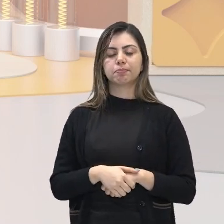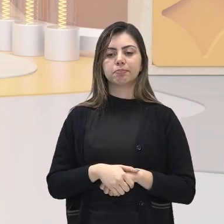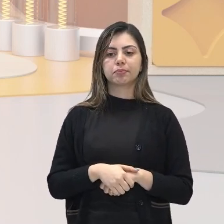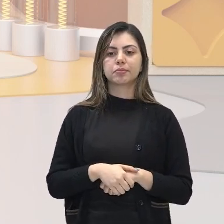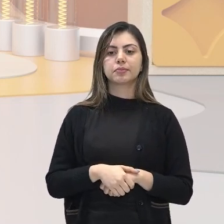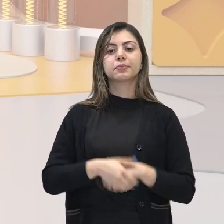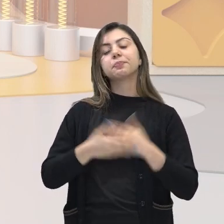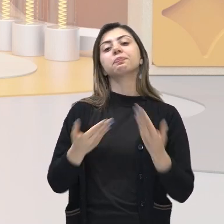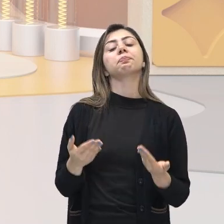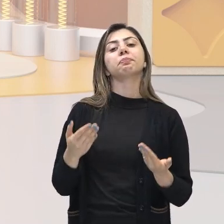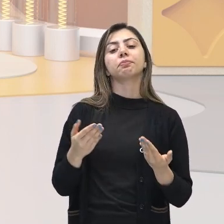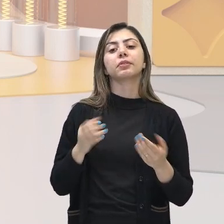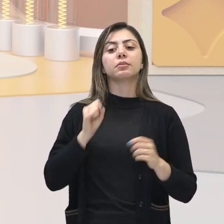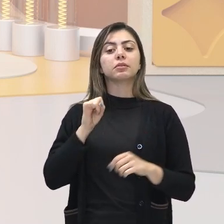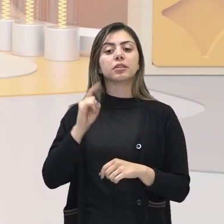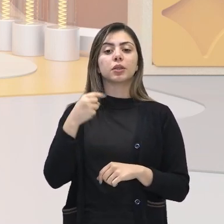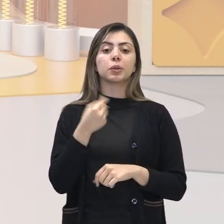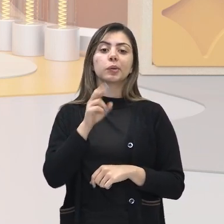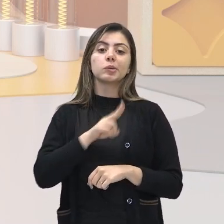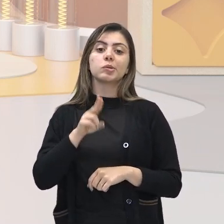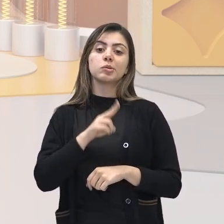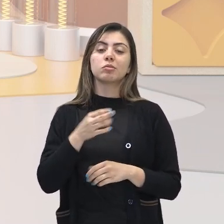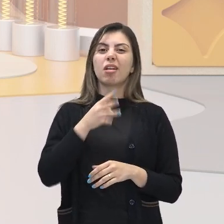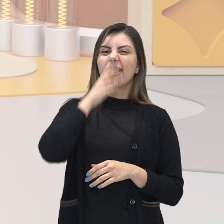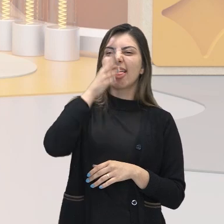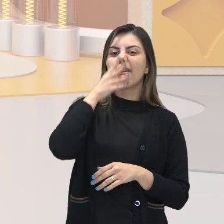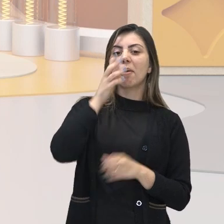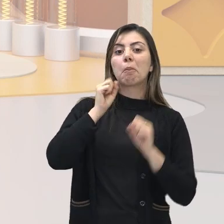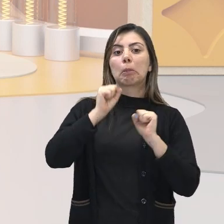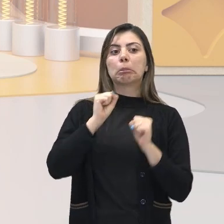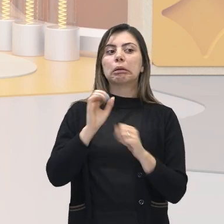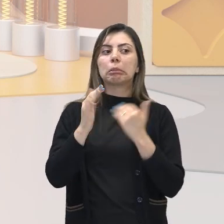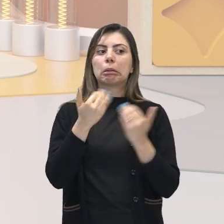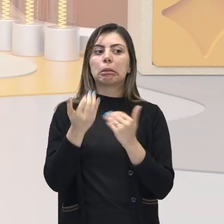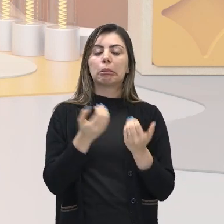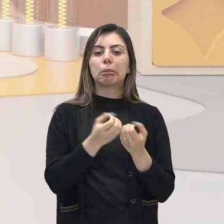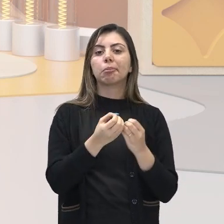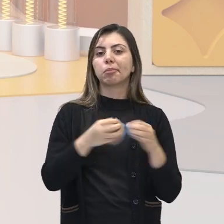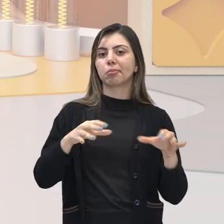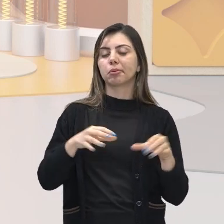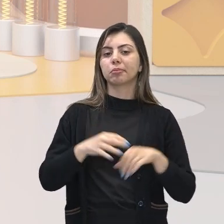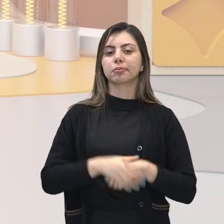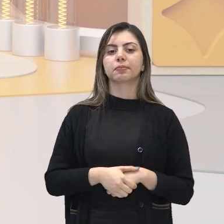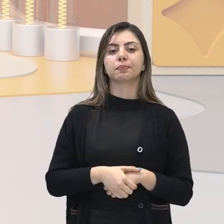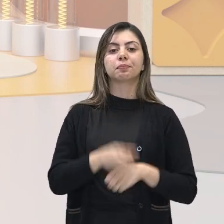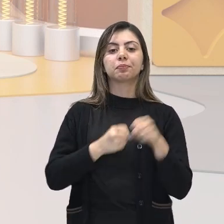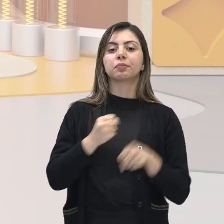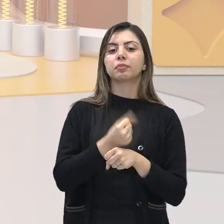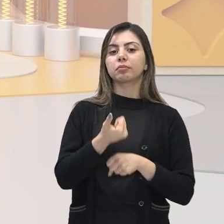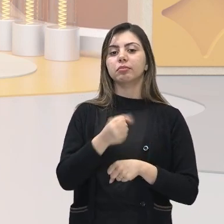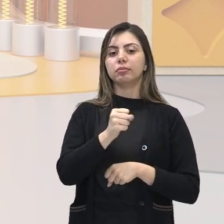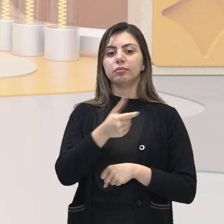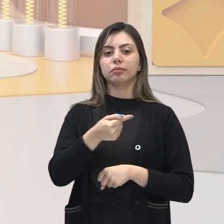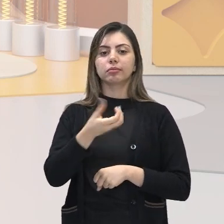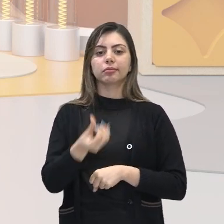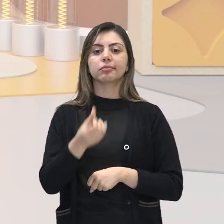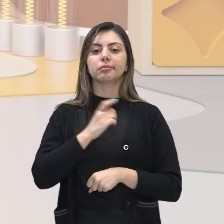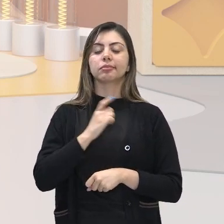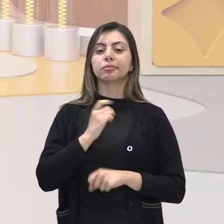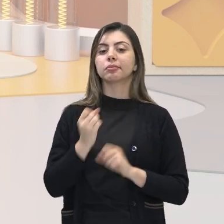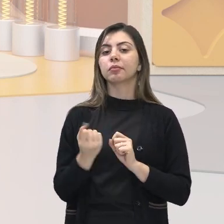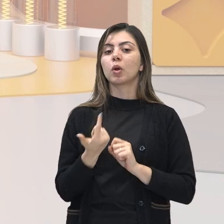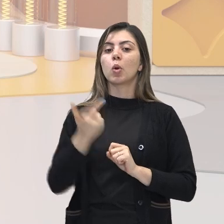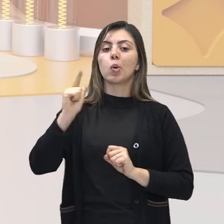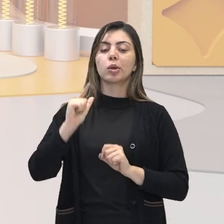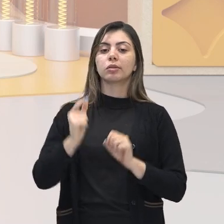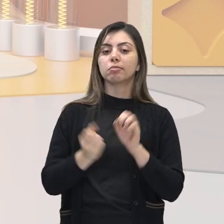é? Mas que, se utilizado de modo indevido, pode causar grandes danos. Ainda em 1876, tivemos ali